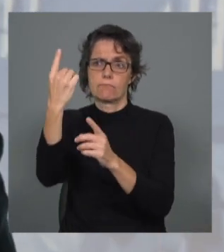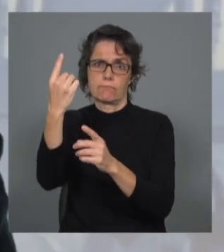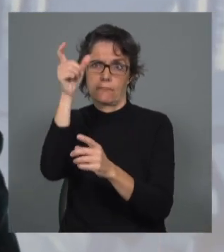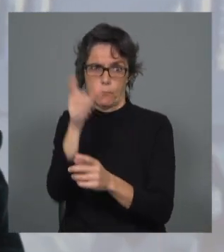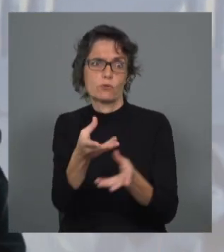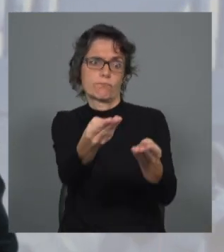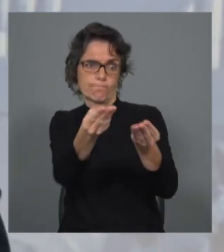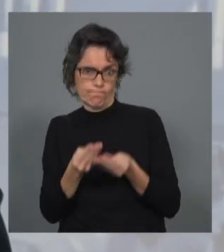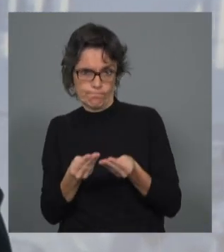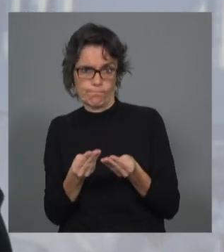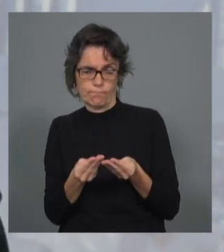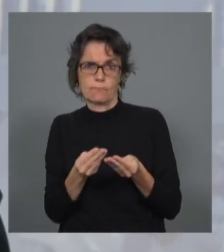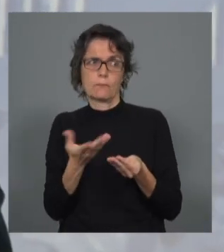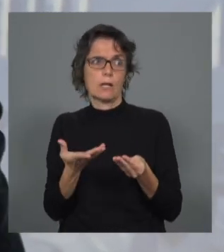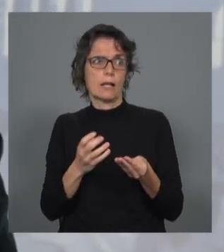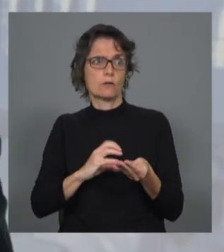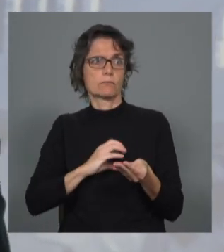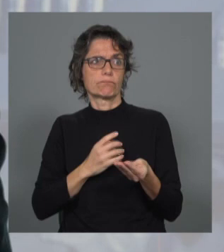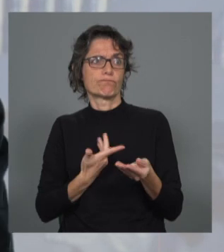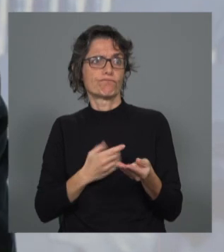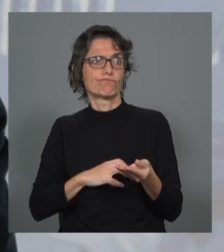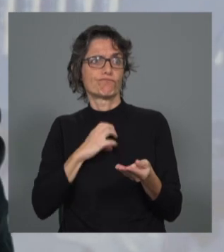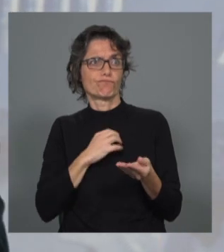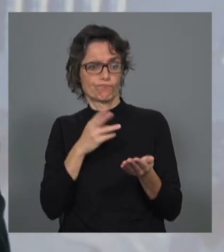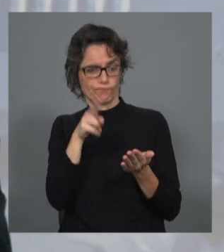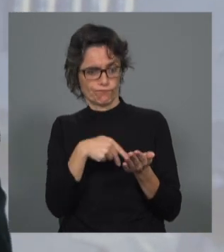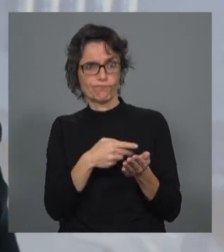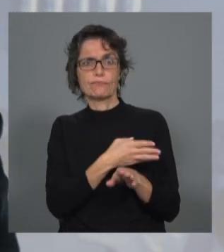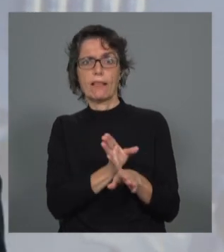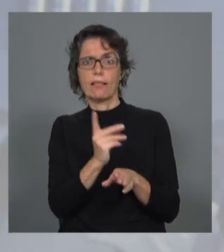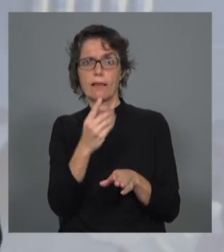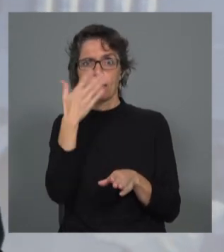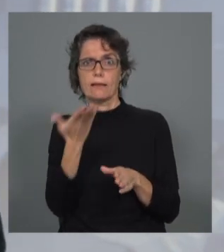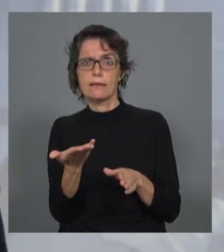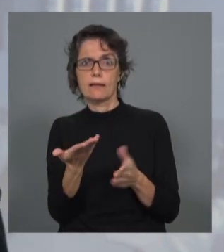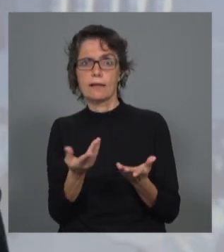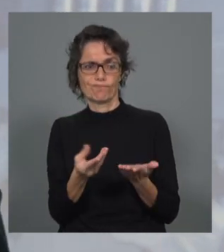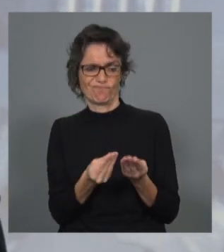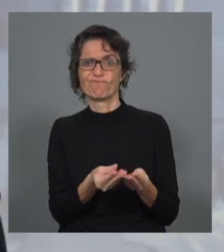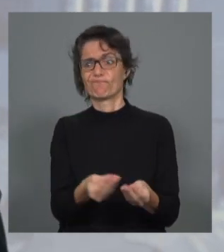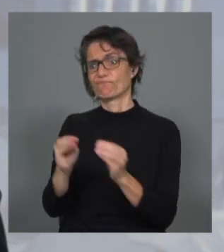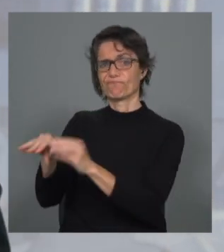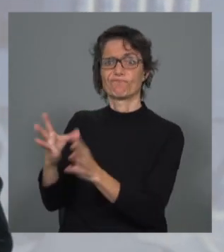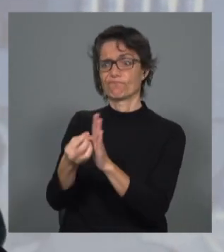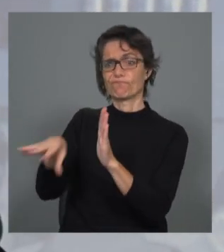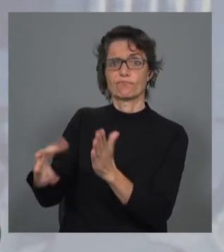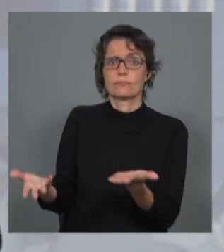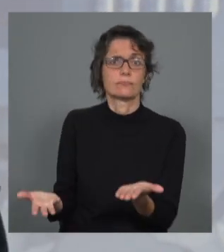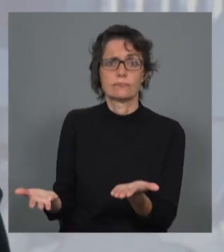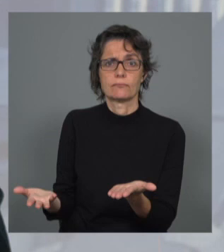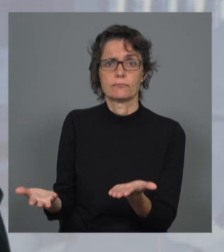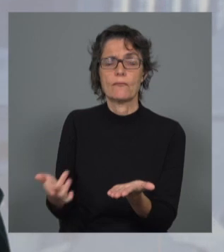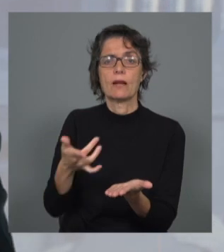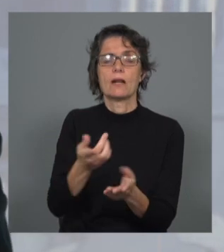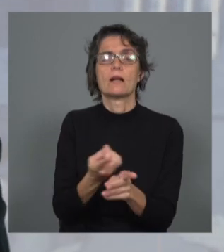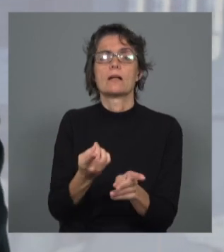Fica, digamos, um elo de confiança que é quebrado entre o leitor e o jornal não tem outra opção a não ser fazer a expedição através